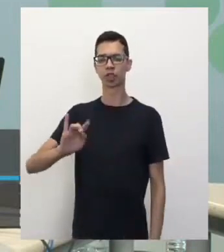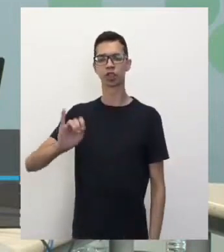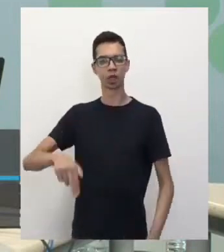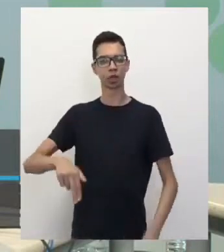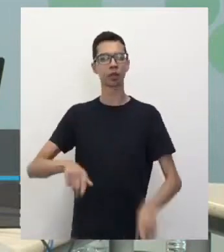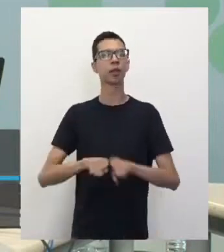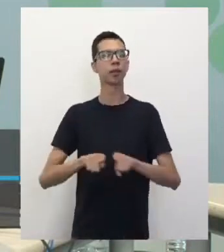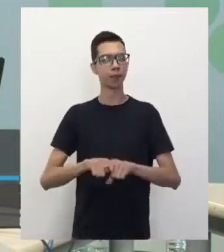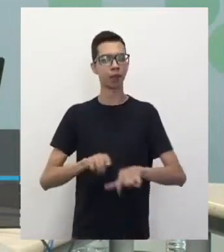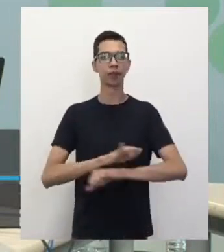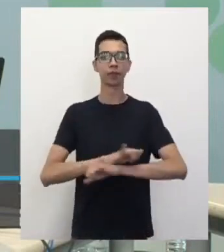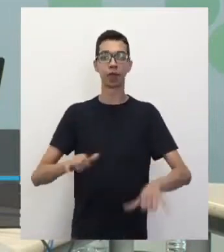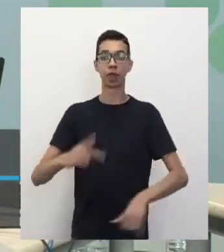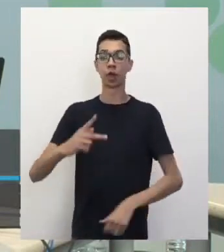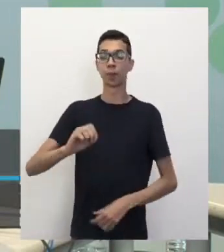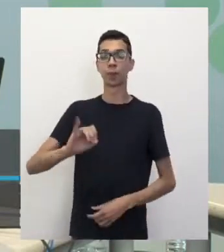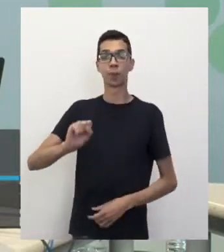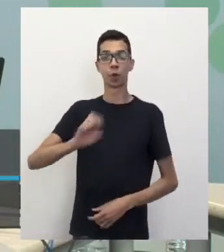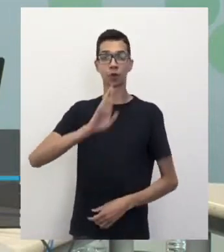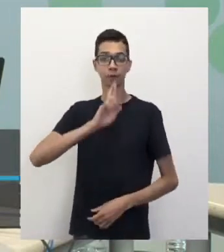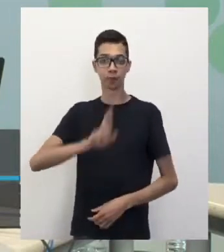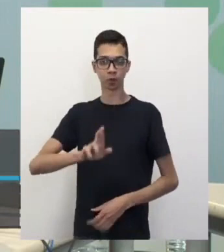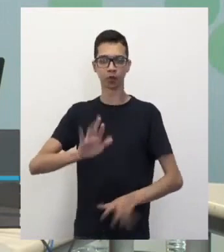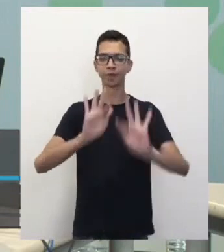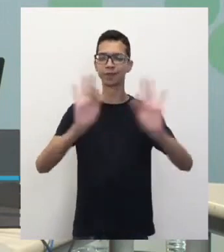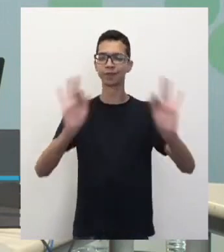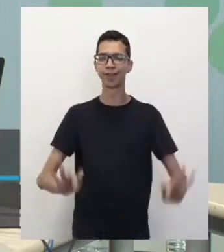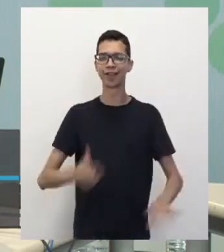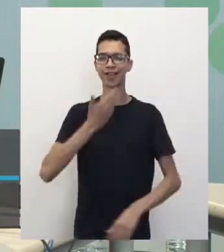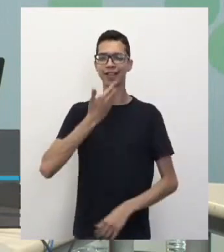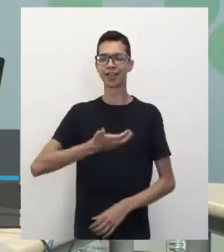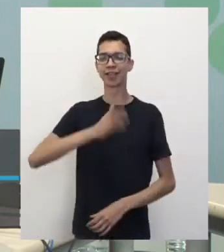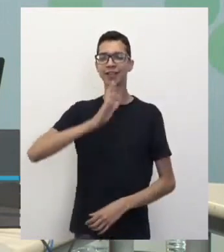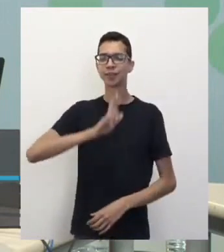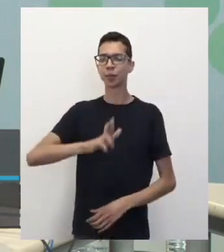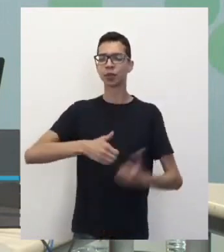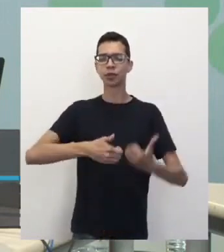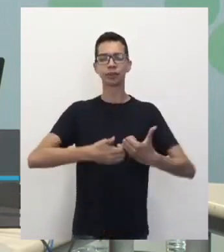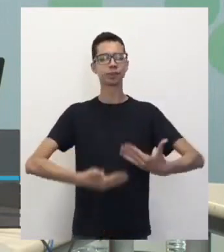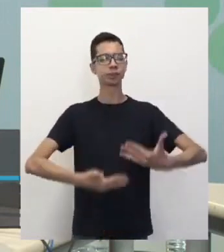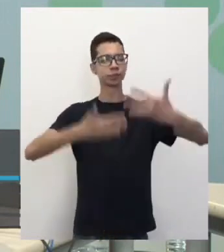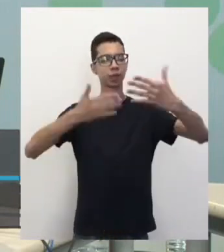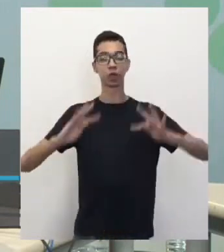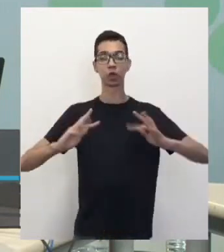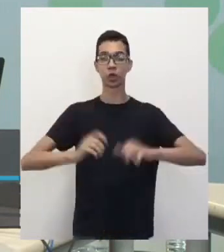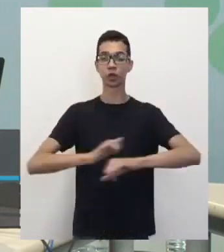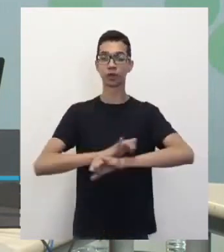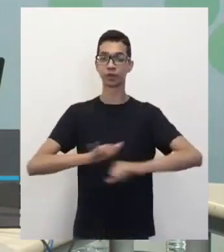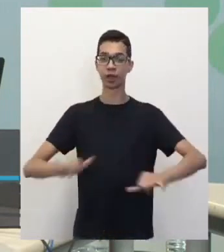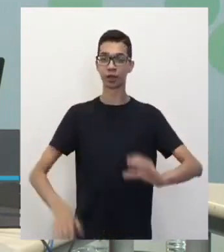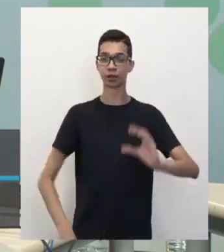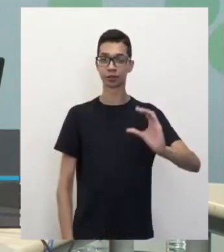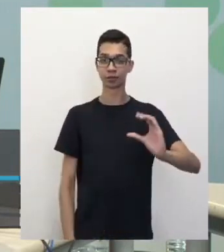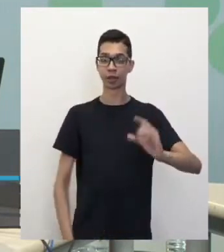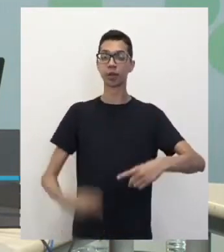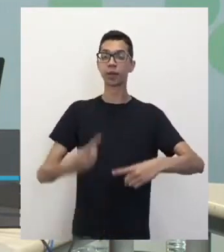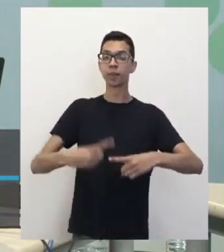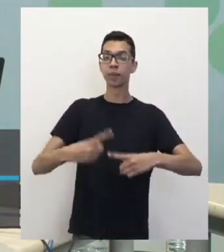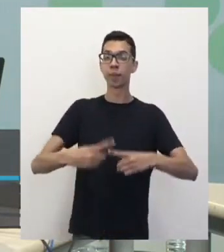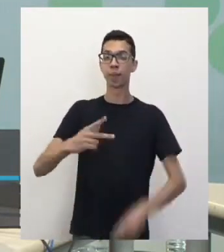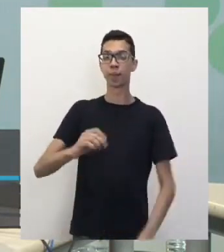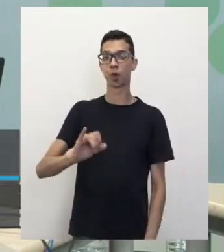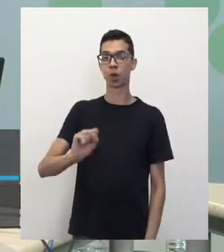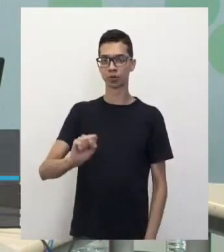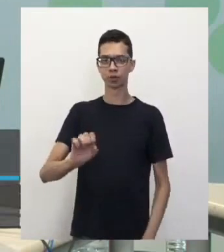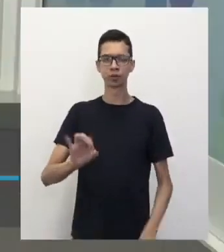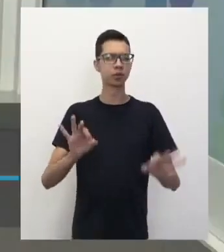pois também, né? Entre Feliz Natal e outras respostas aqui, todos dizendo C, pois, pro. E aí, eles